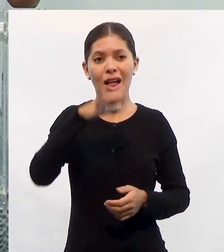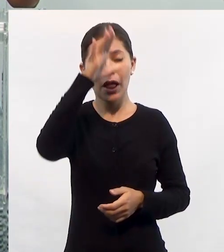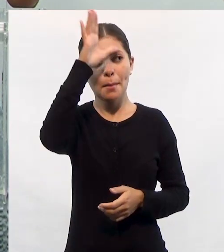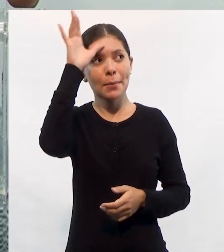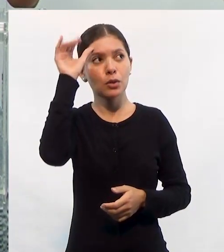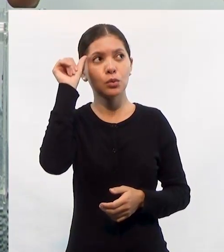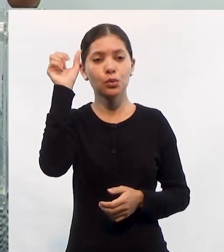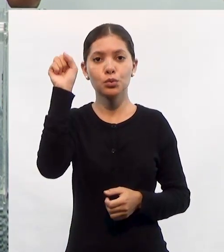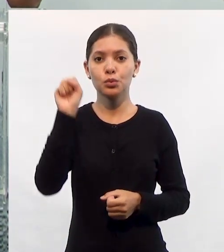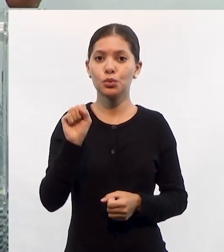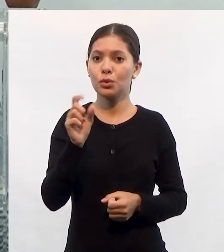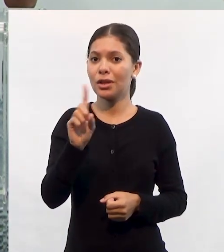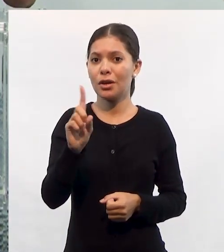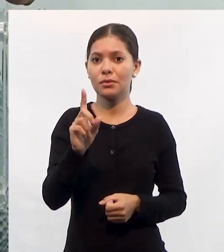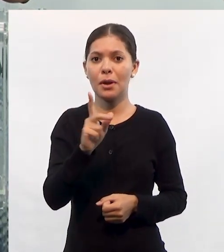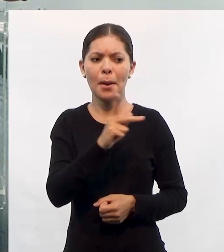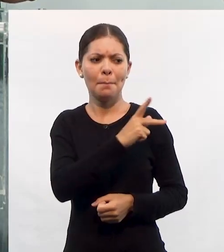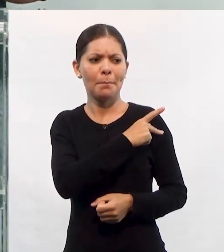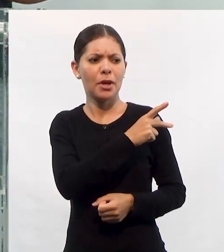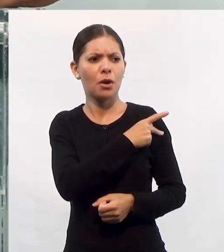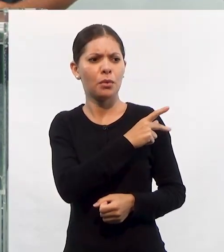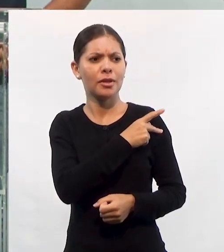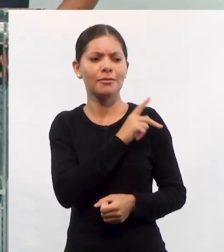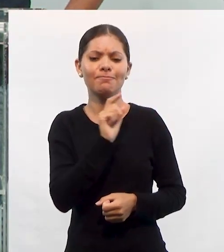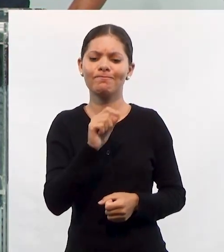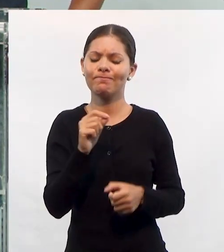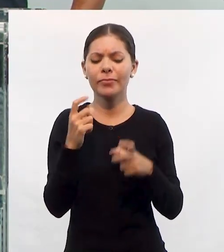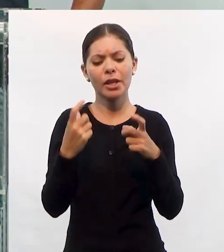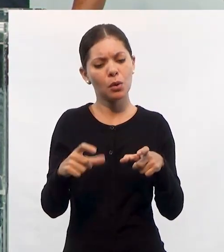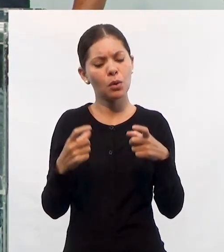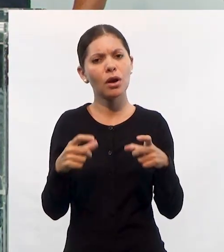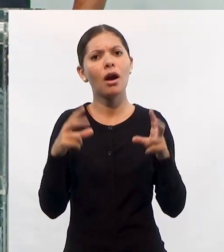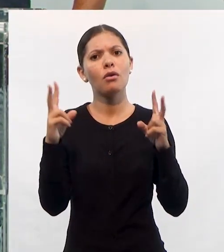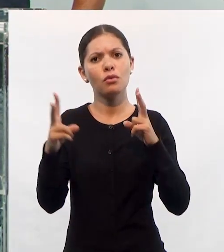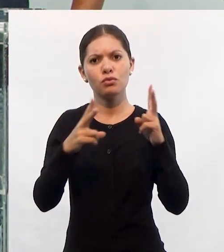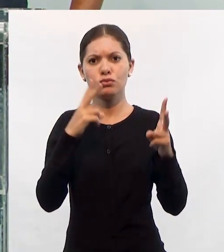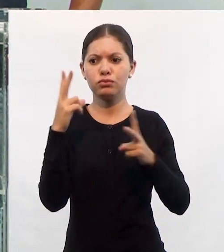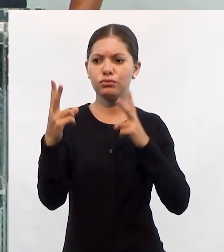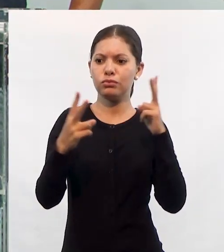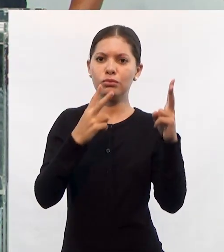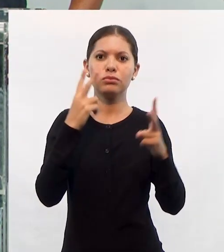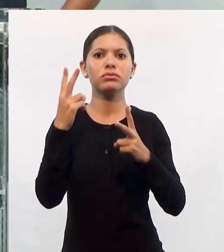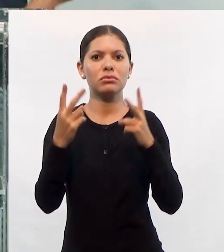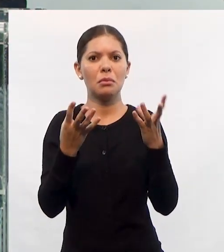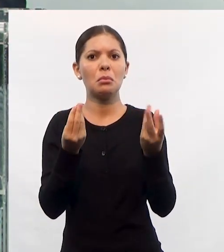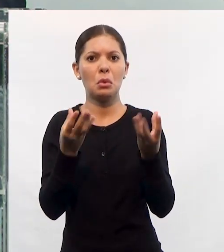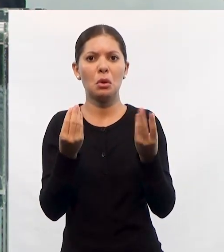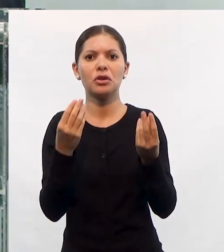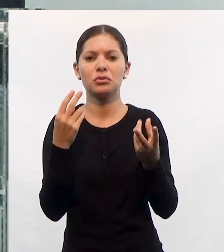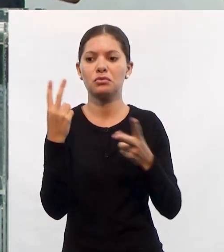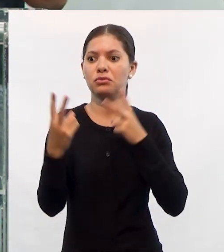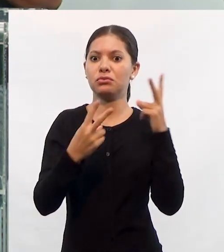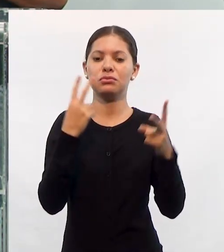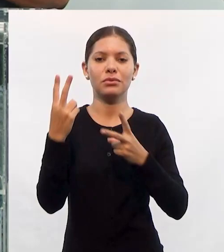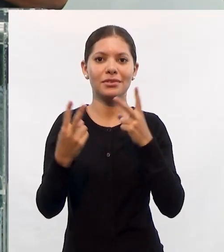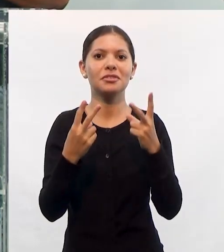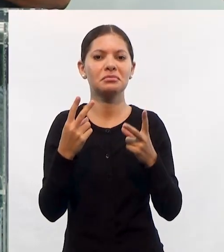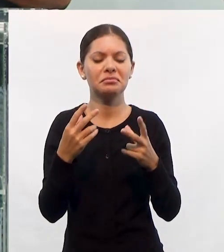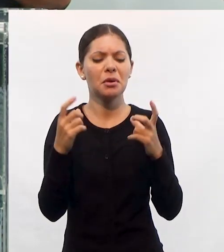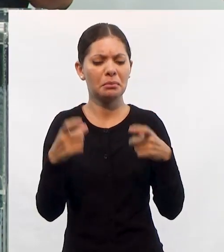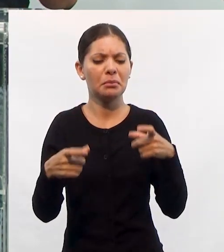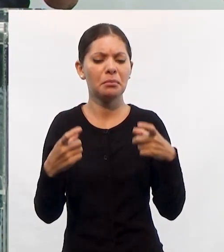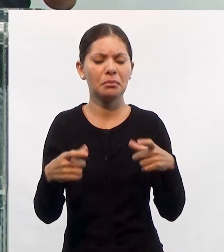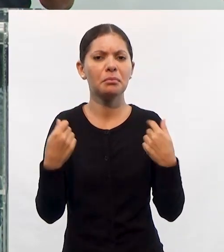não. Piauí? Piauí é um dos locais que tem muito vento. Então, ela pode ser instalada